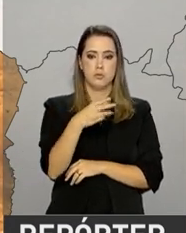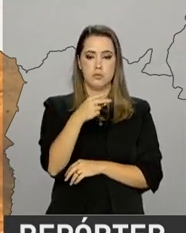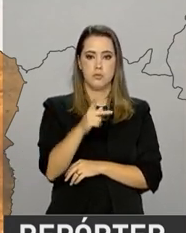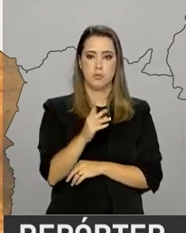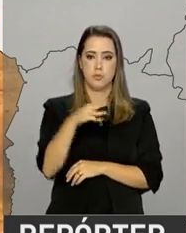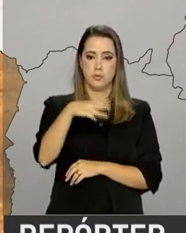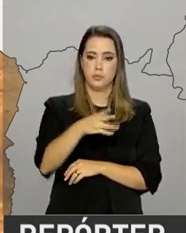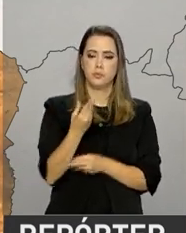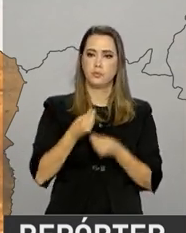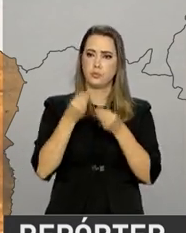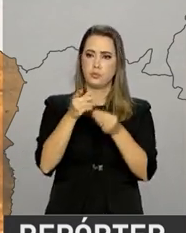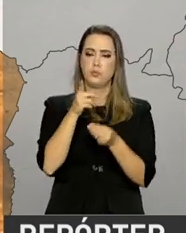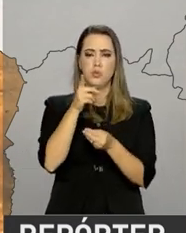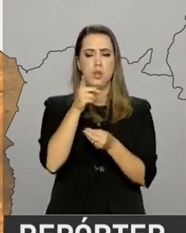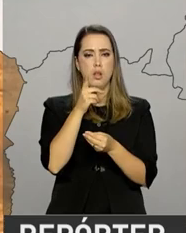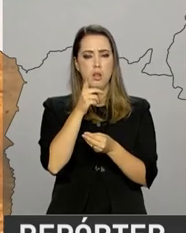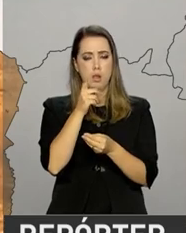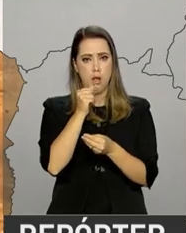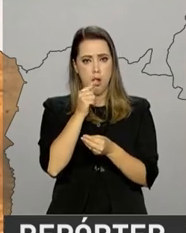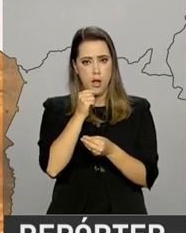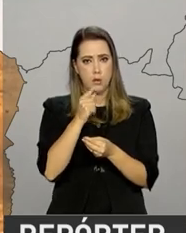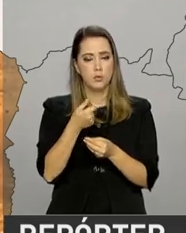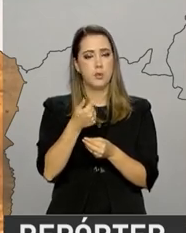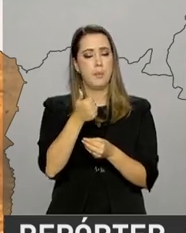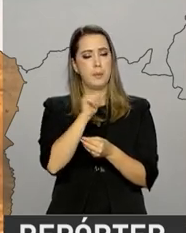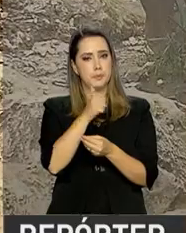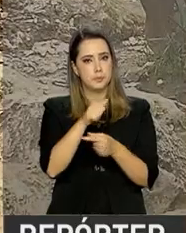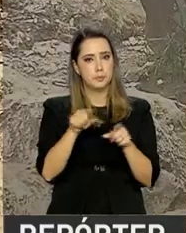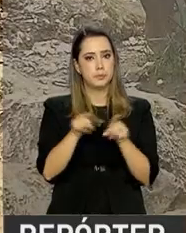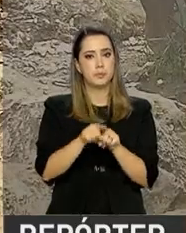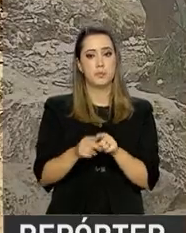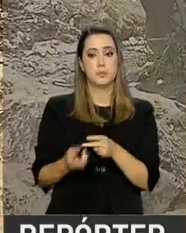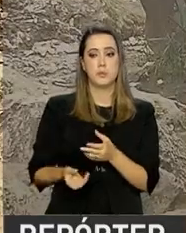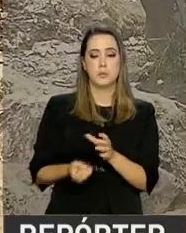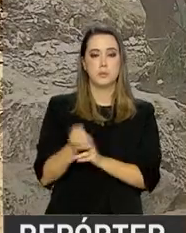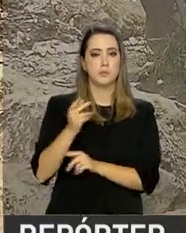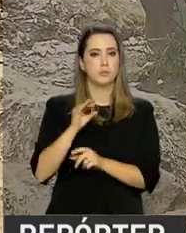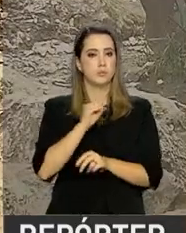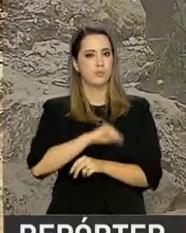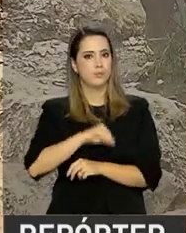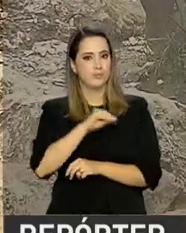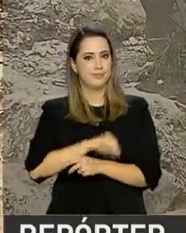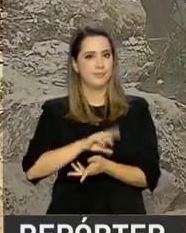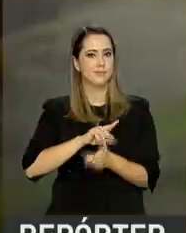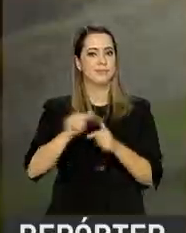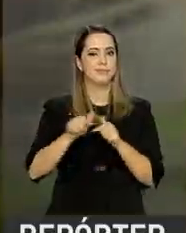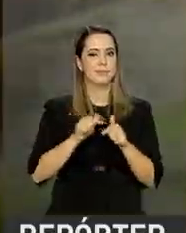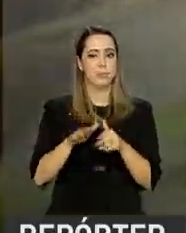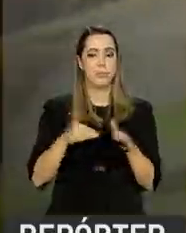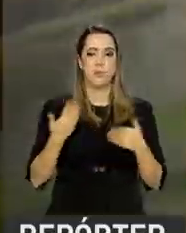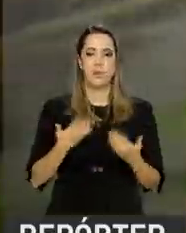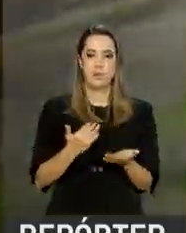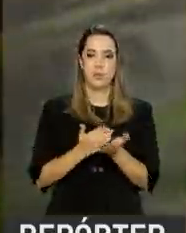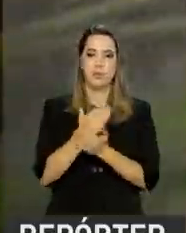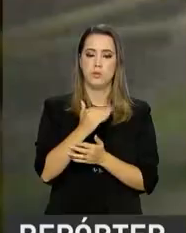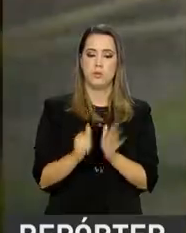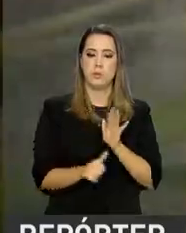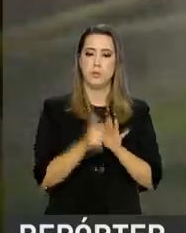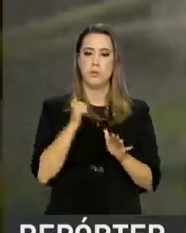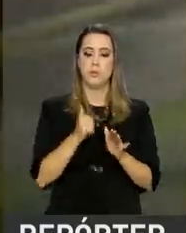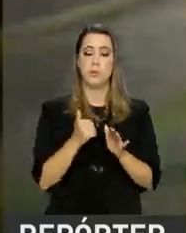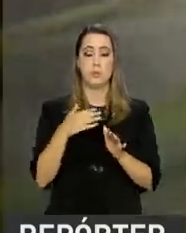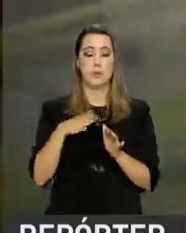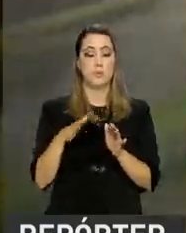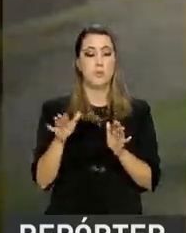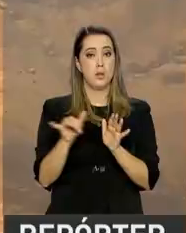sede que gera emprego que muda a vida de muita gente para manter viva essa nascente o governo federal lançou o primeiro processo de